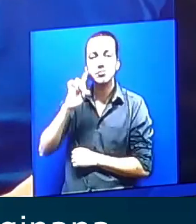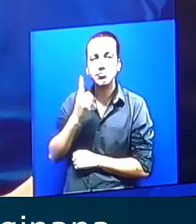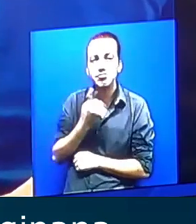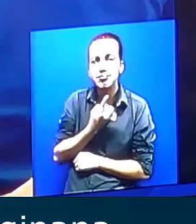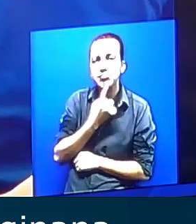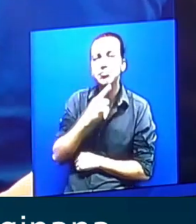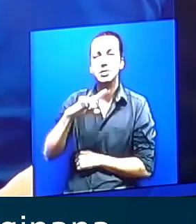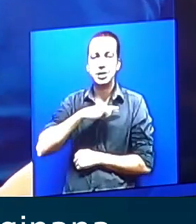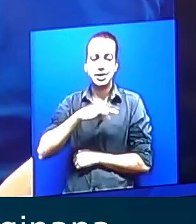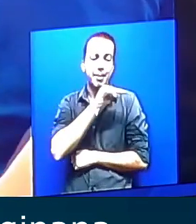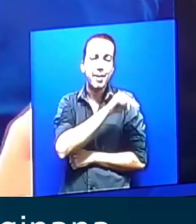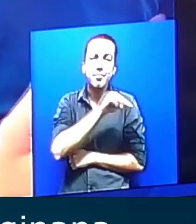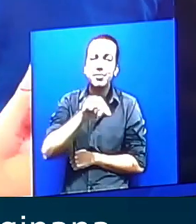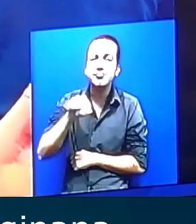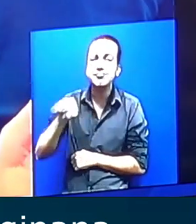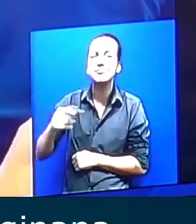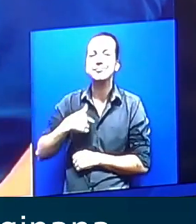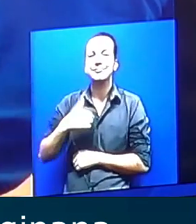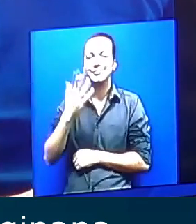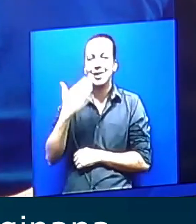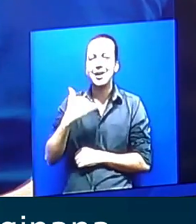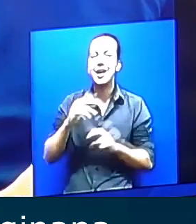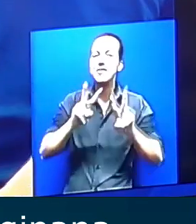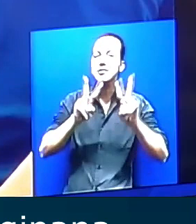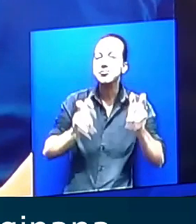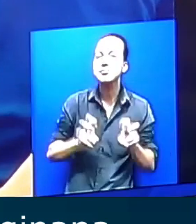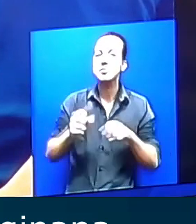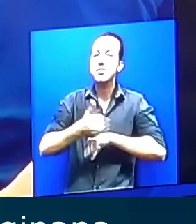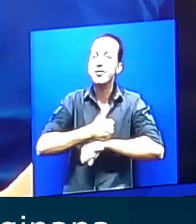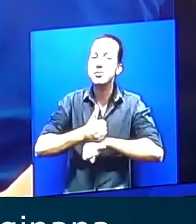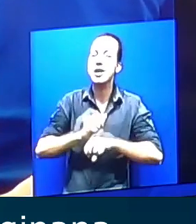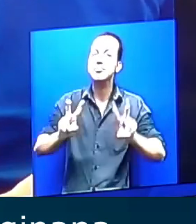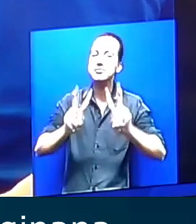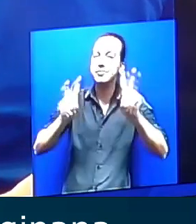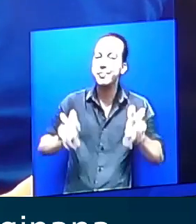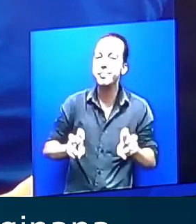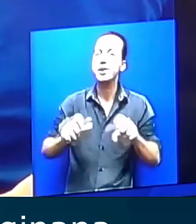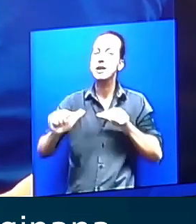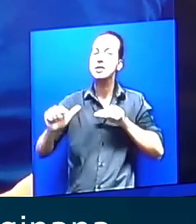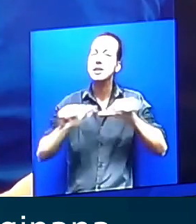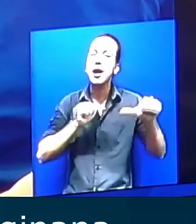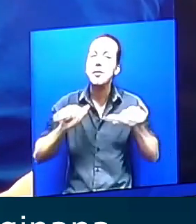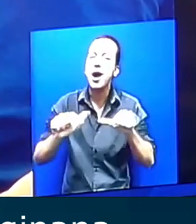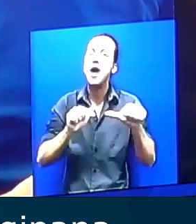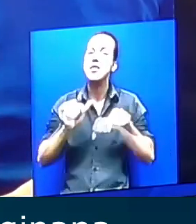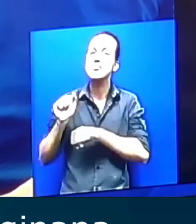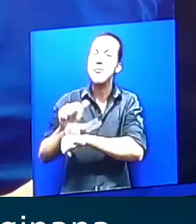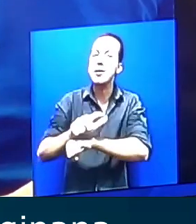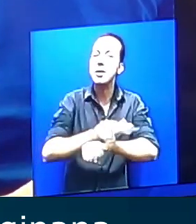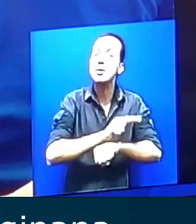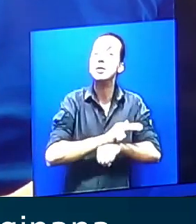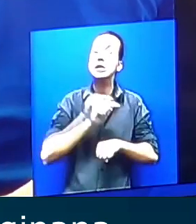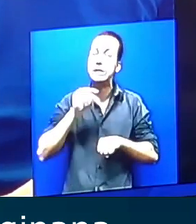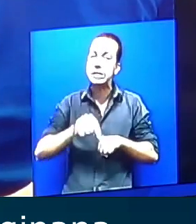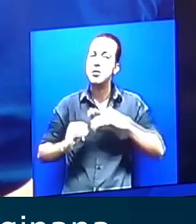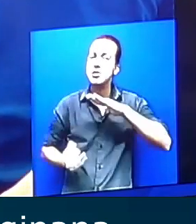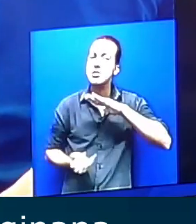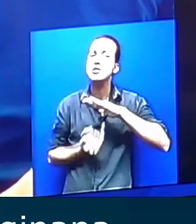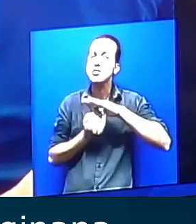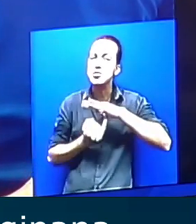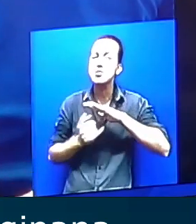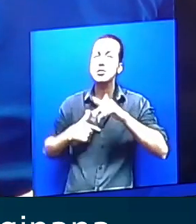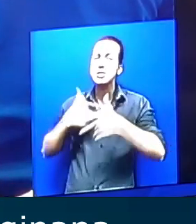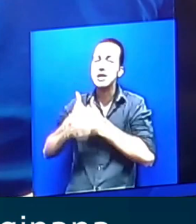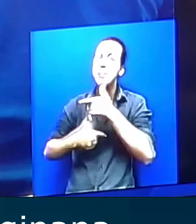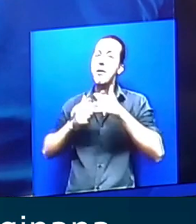educação, questões profissionais, questões de emprego. Então, assim, é uma instituição que trabalha em prol da comunidade